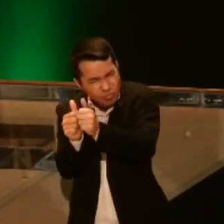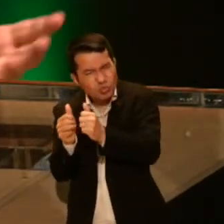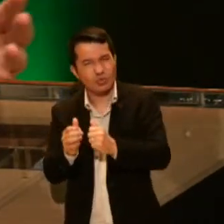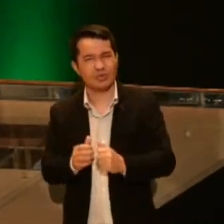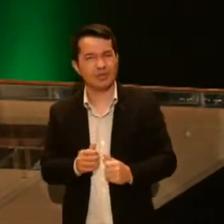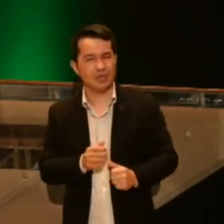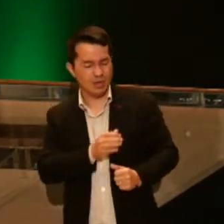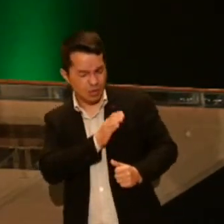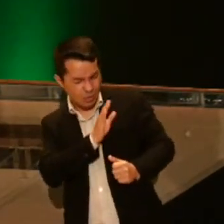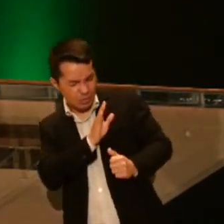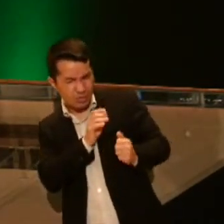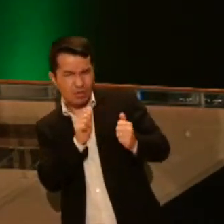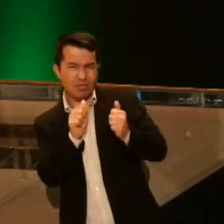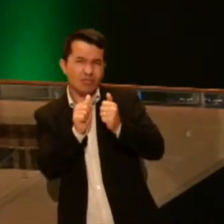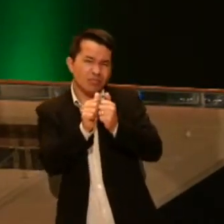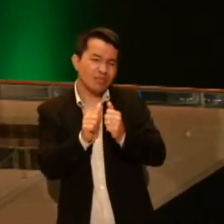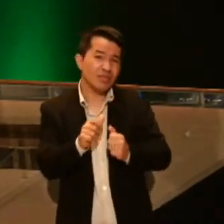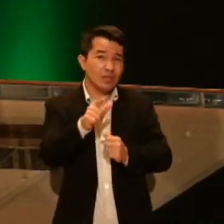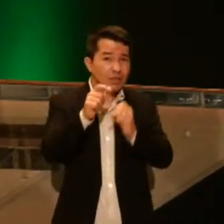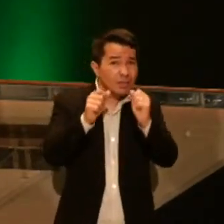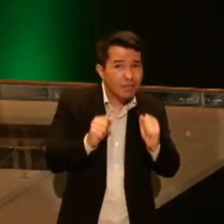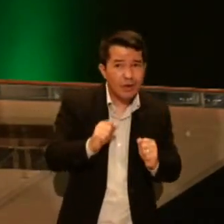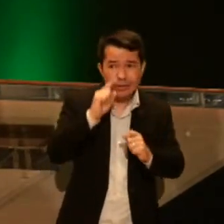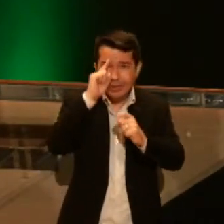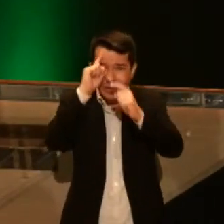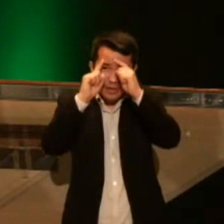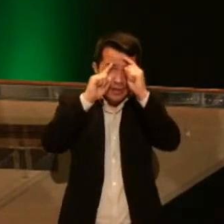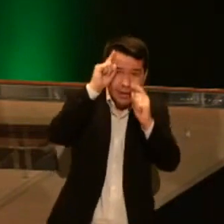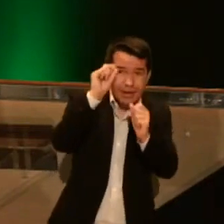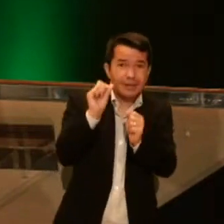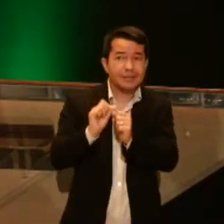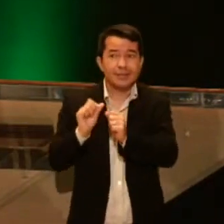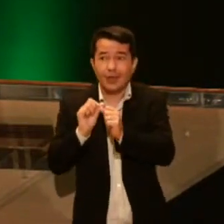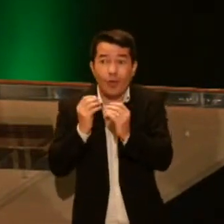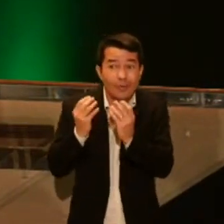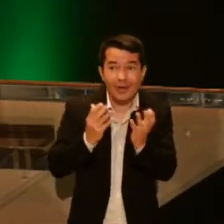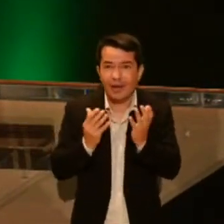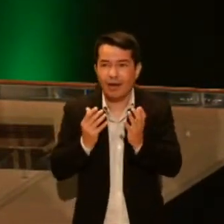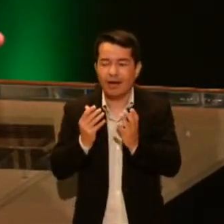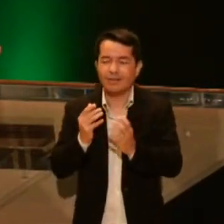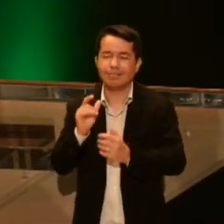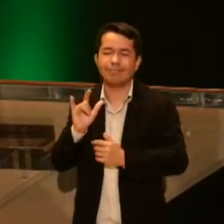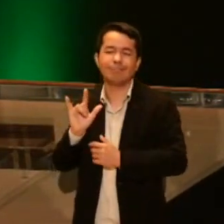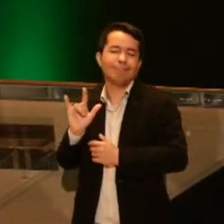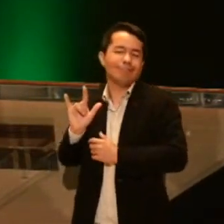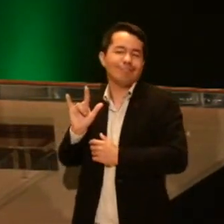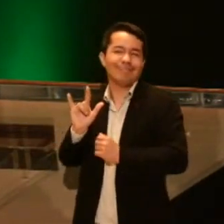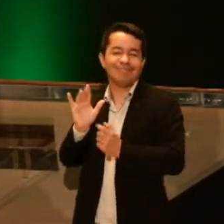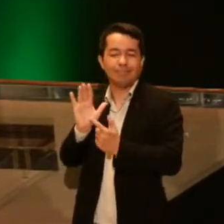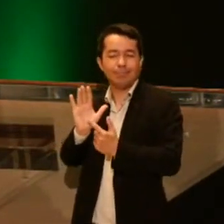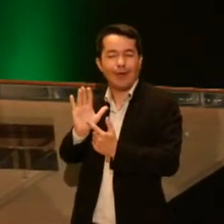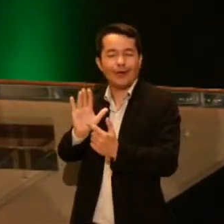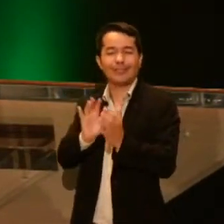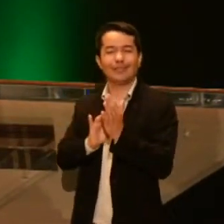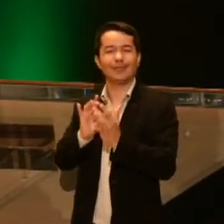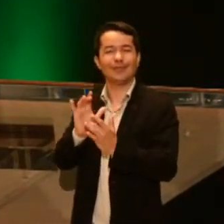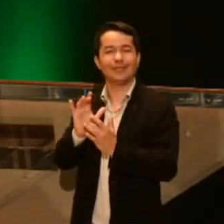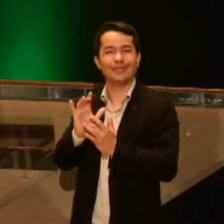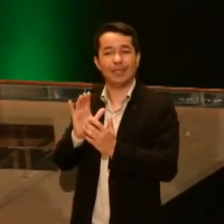você: seja criativo, demonstre amor, revele amor de Jesus a